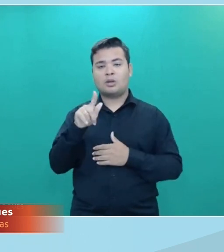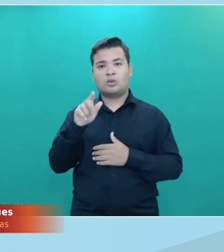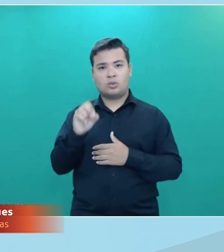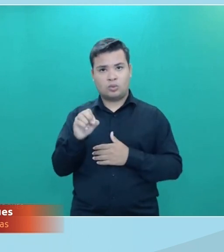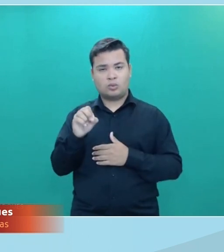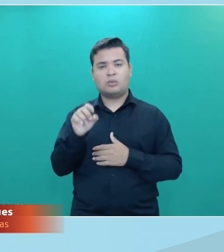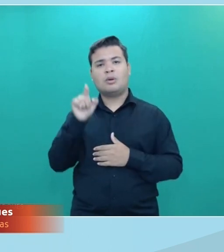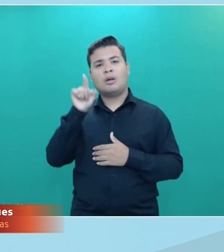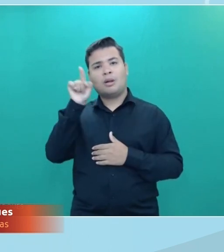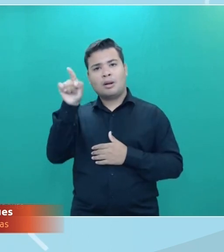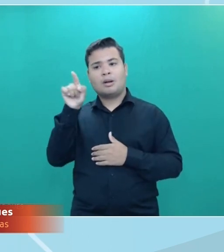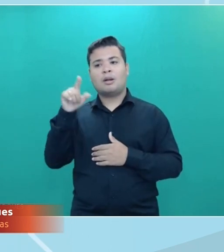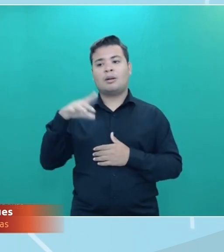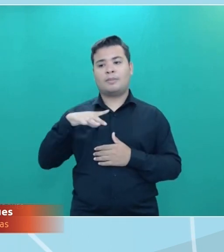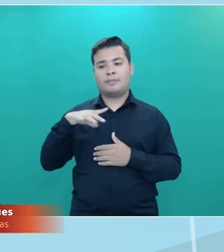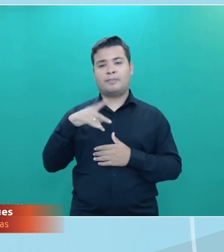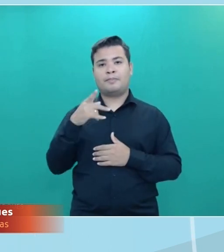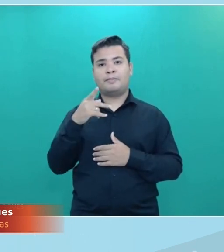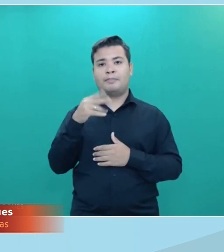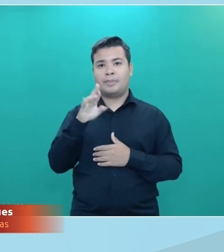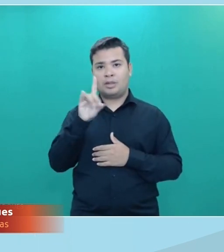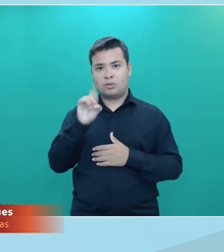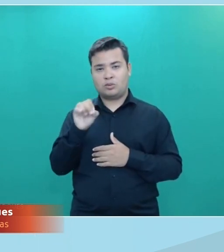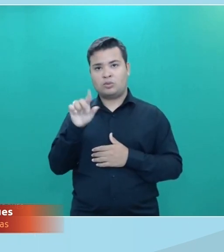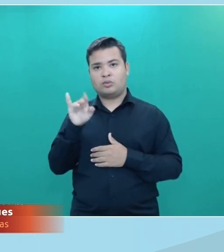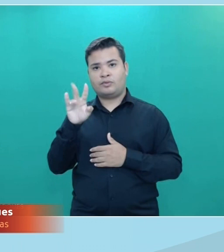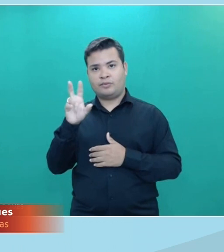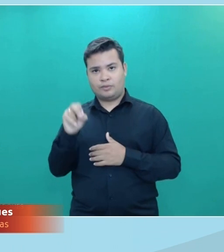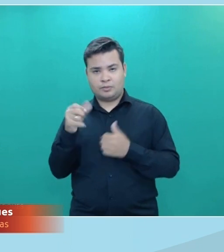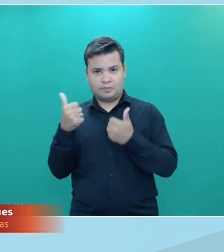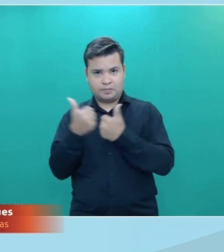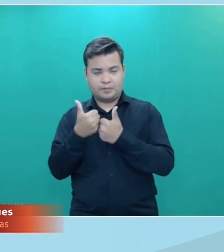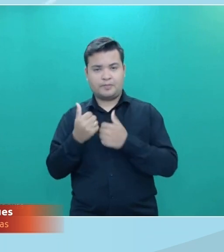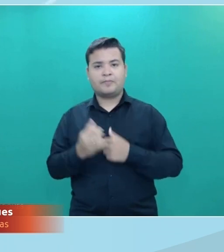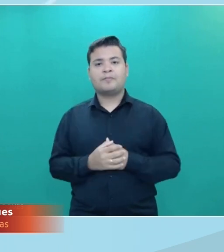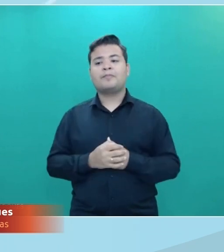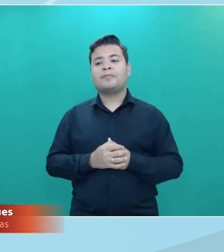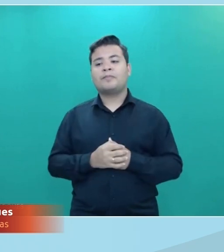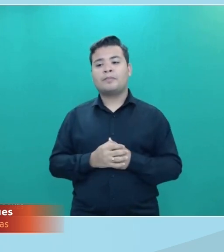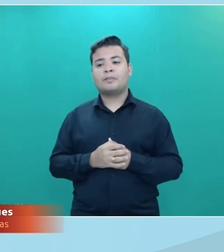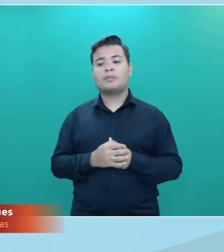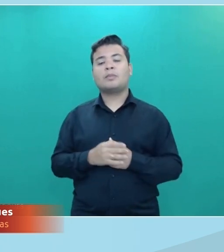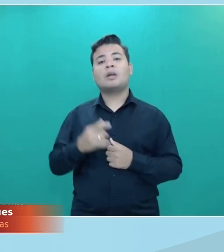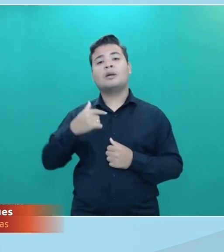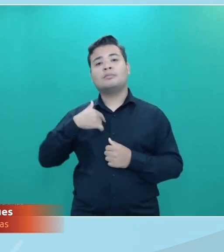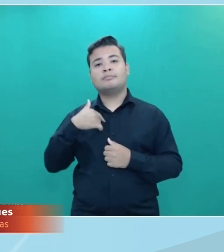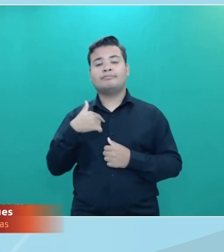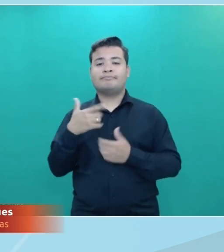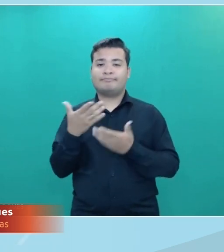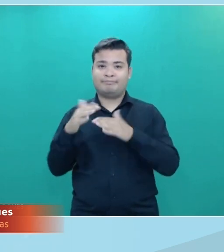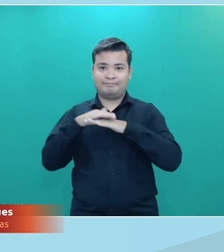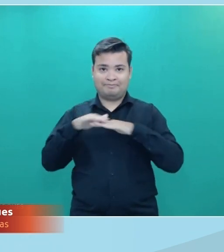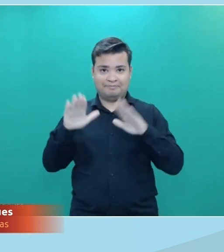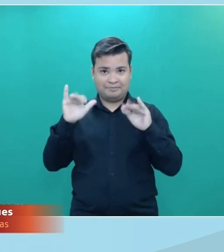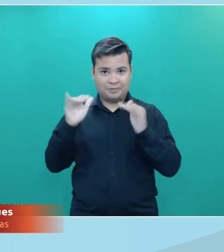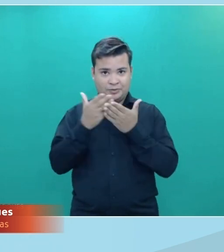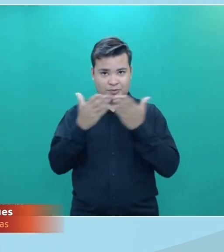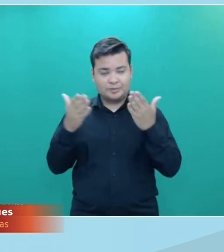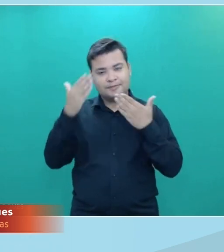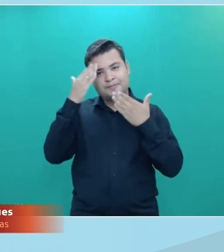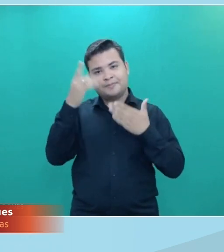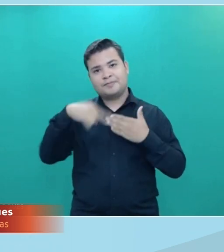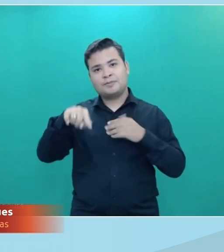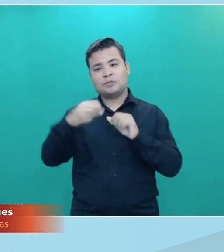Ludovico. E assim que eu finalizo o programa de hoje, me despedindo de você e agradecendo a sua